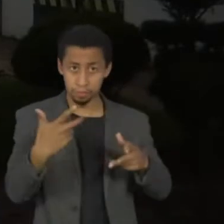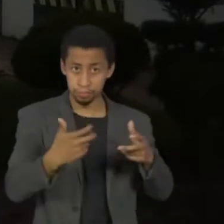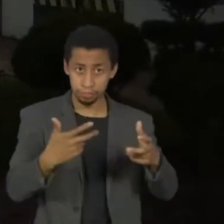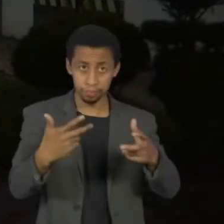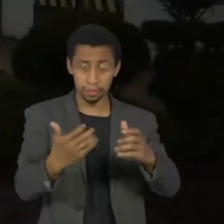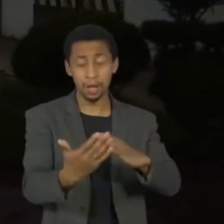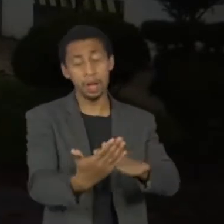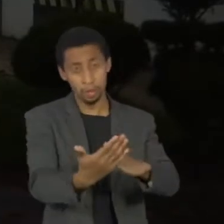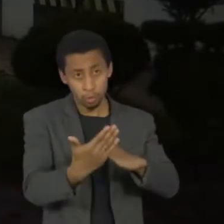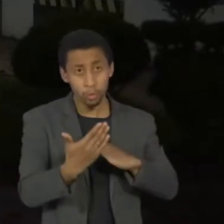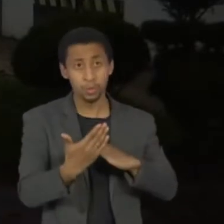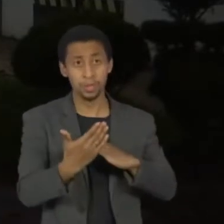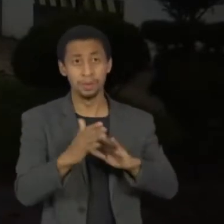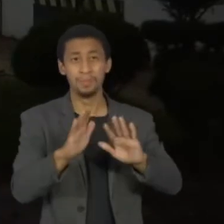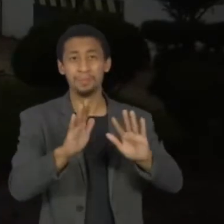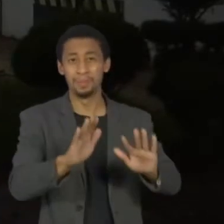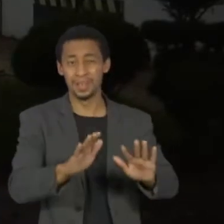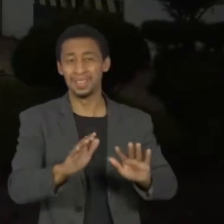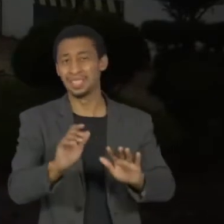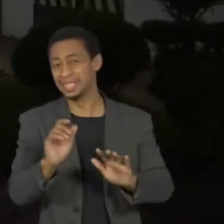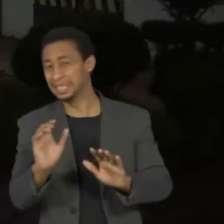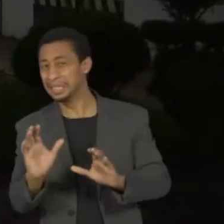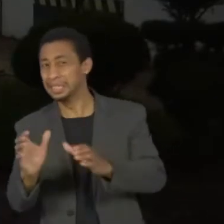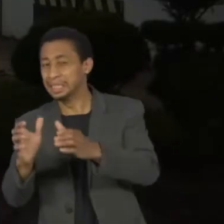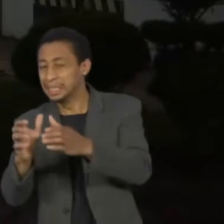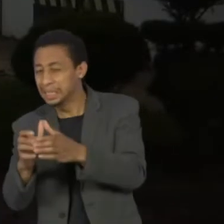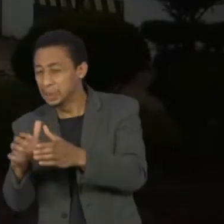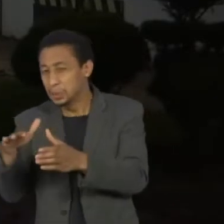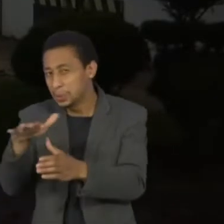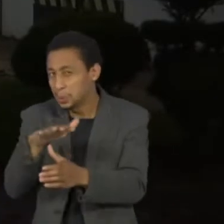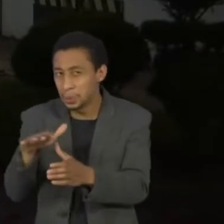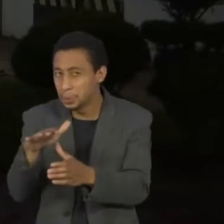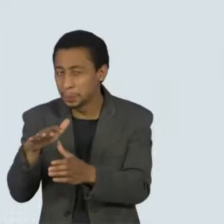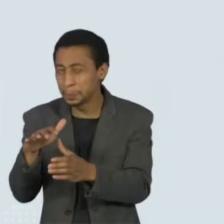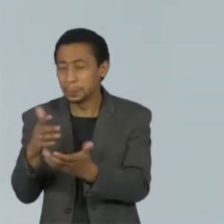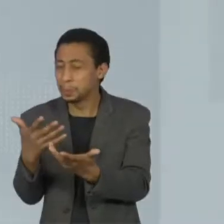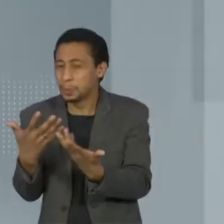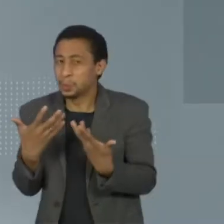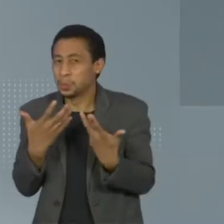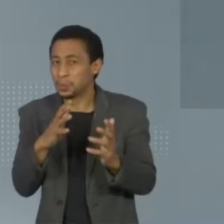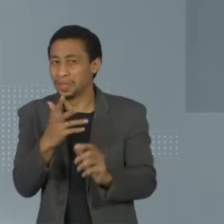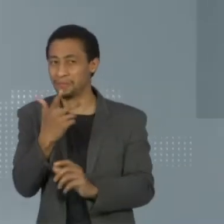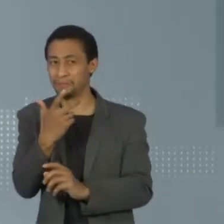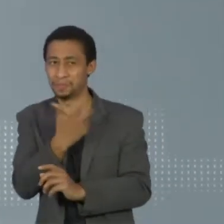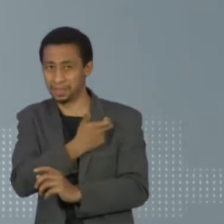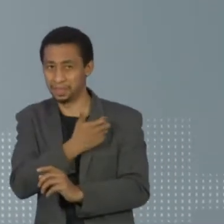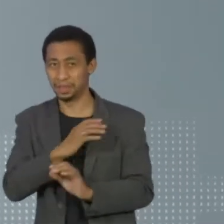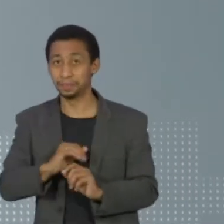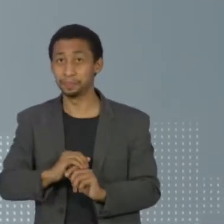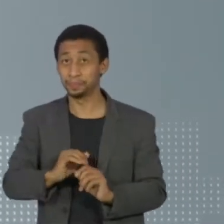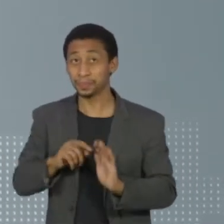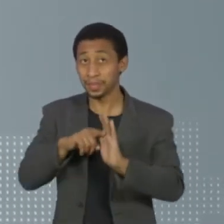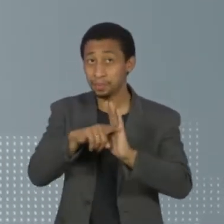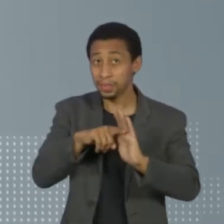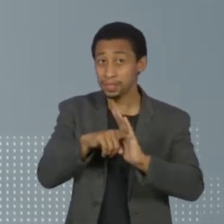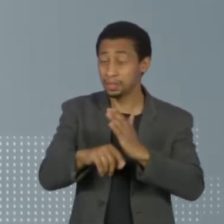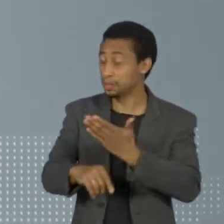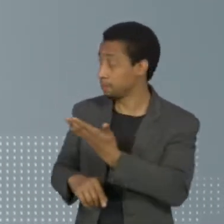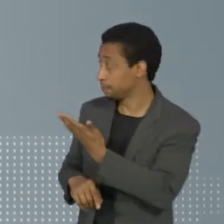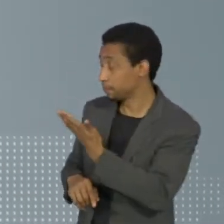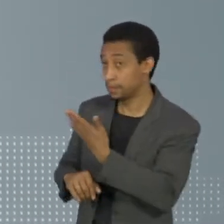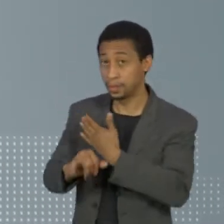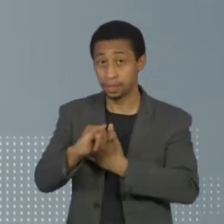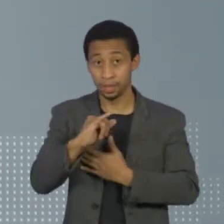em massa, ainda há uma parcela da população que resiste a tomar os imunizantes. Uma pesquisa do Ibope revelou que 75%